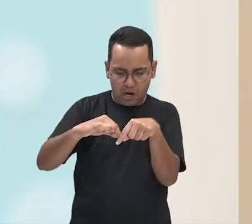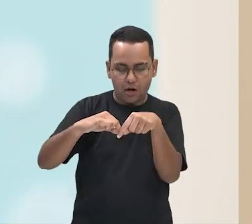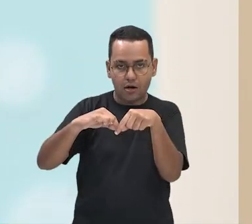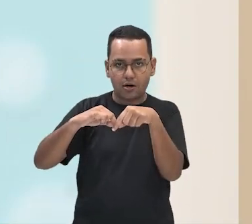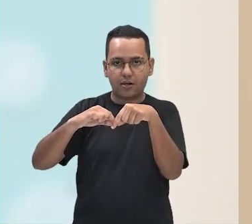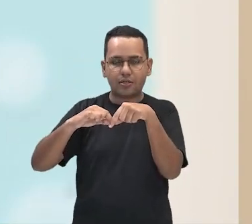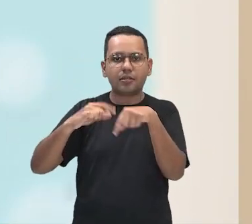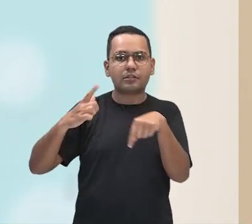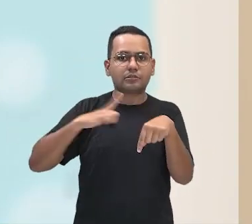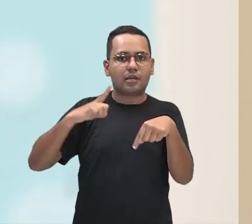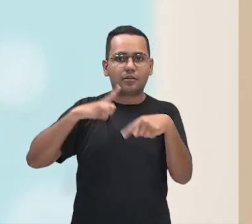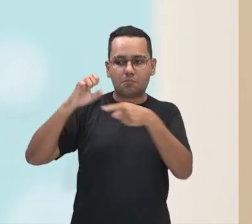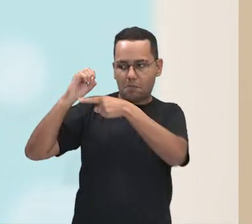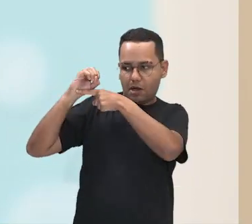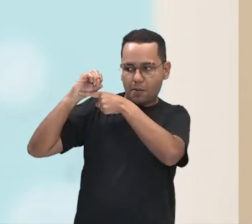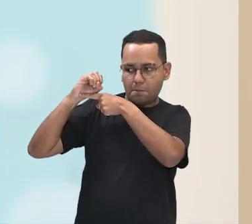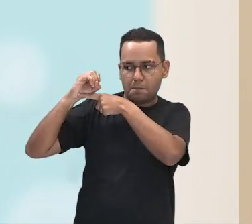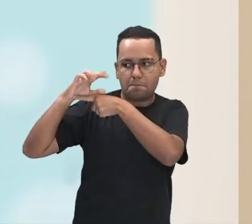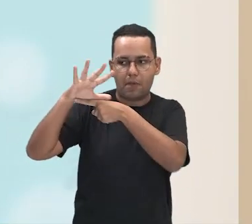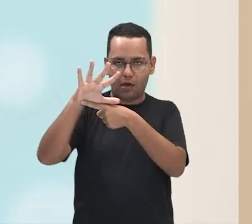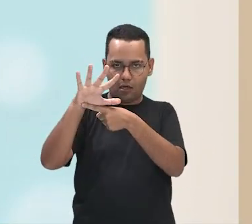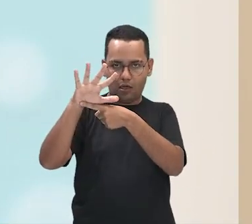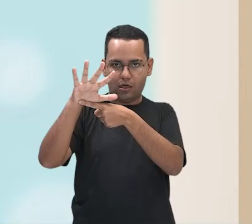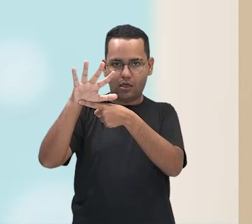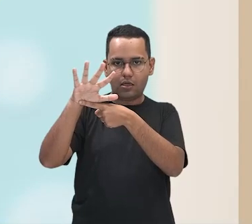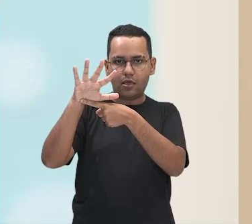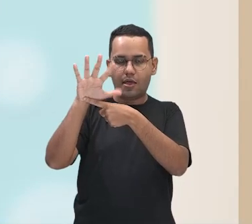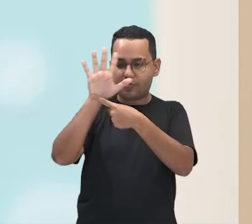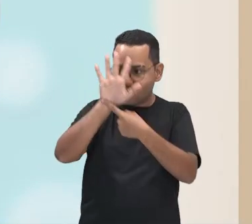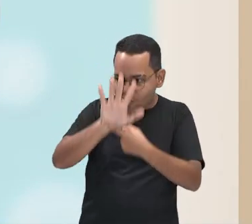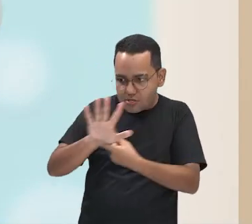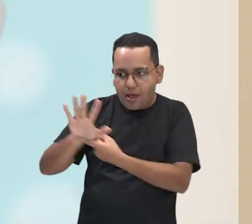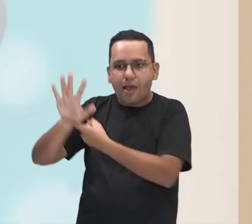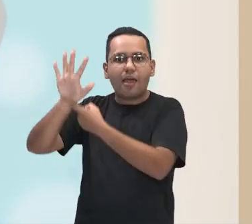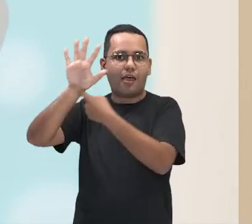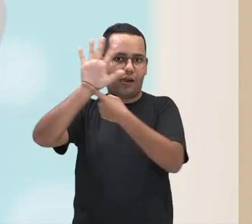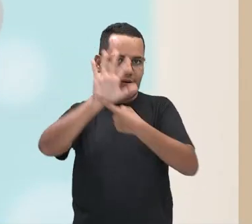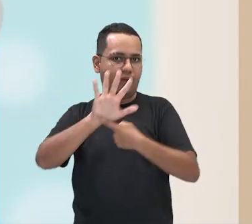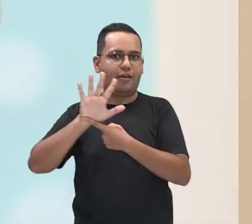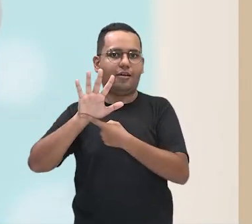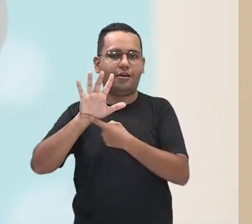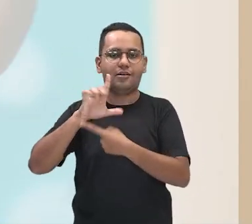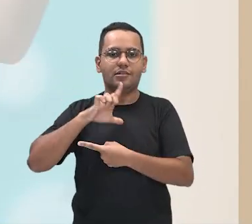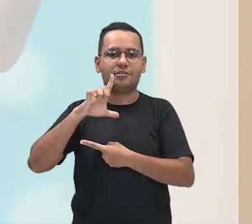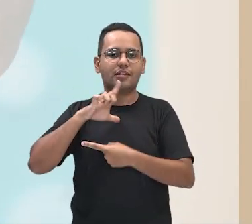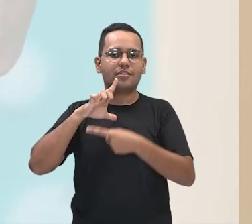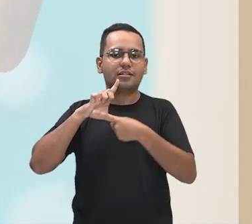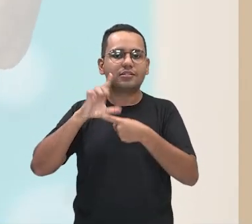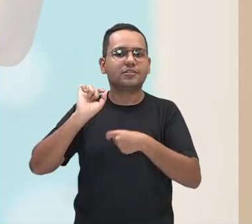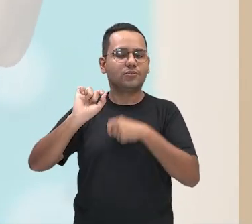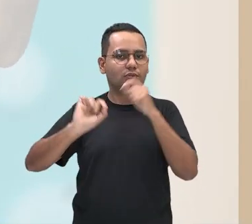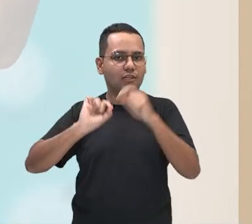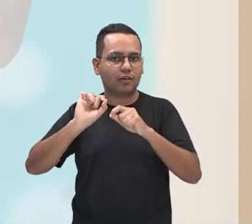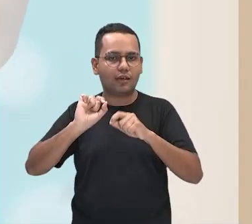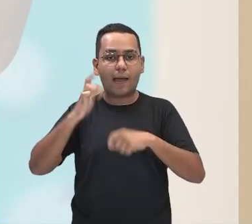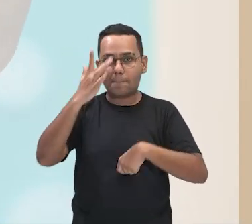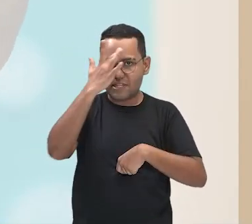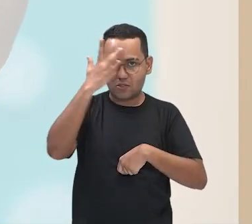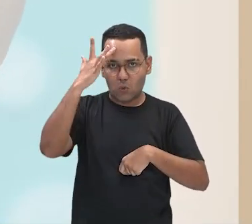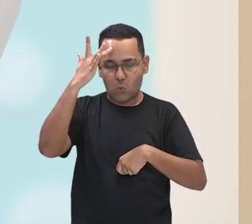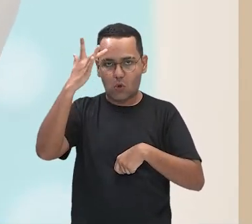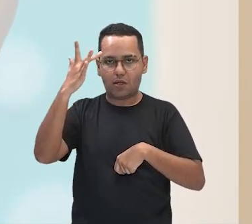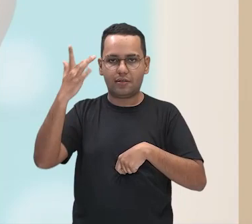imagens dessas obras de arte, elas são projetadas. E cria-se um ambiente onde a sensação é que o espectador, ou seja, eu que